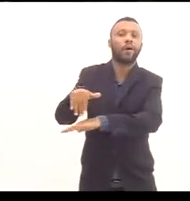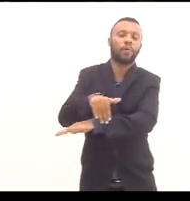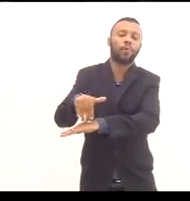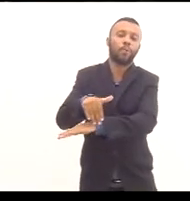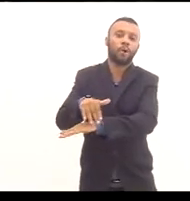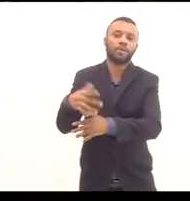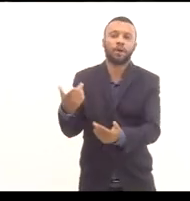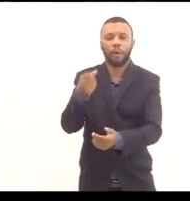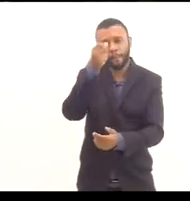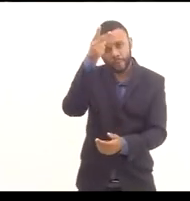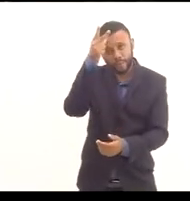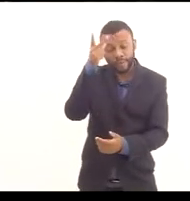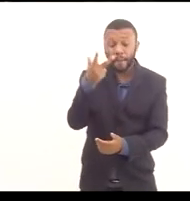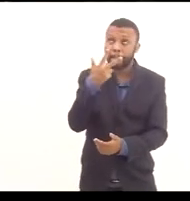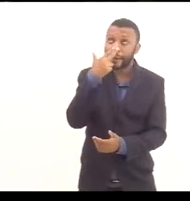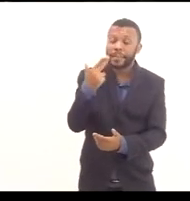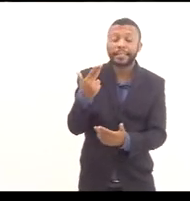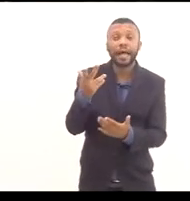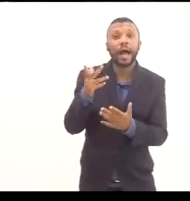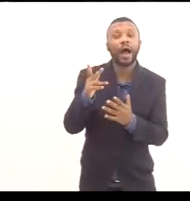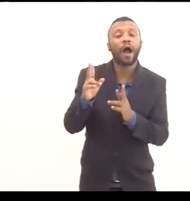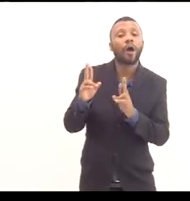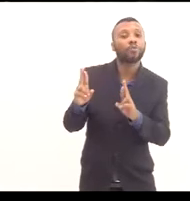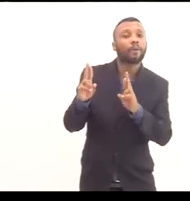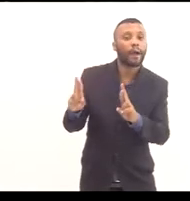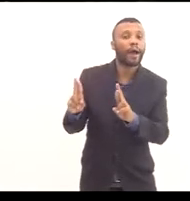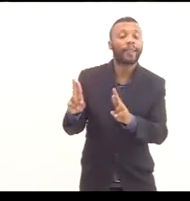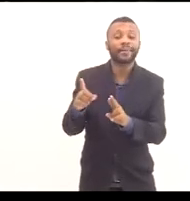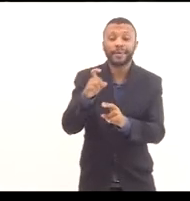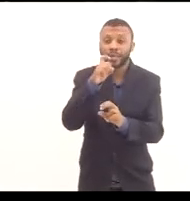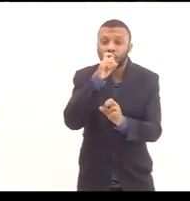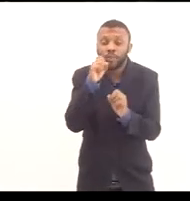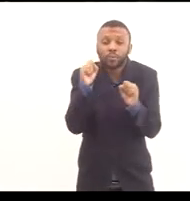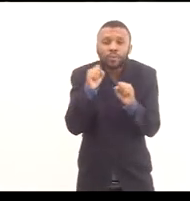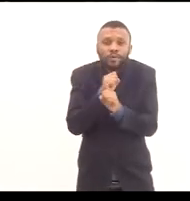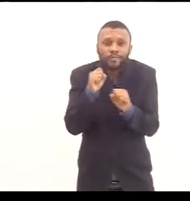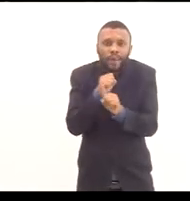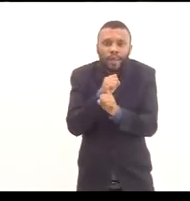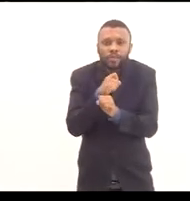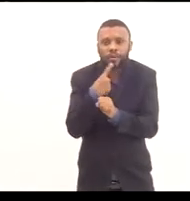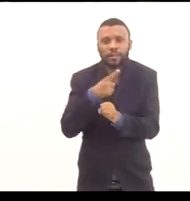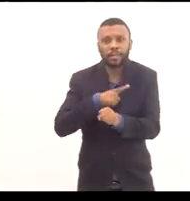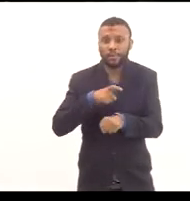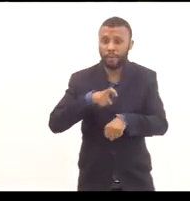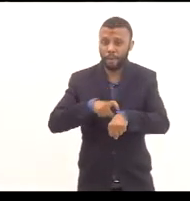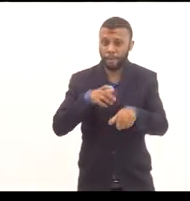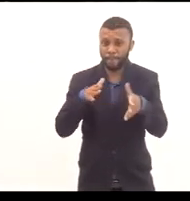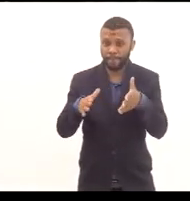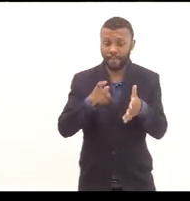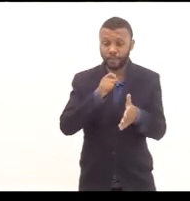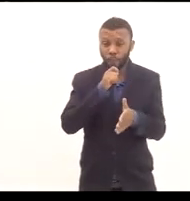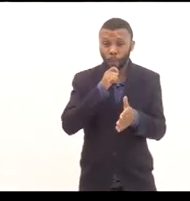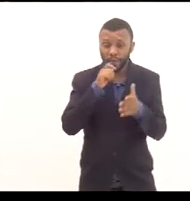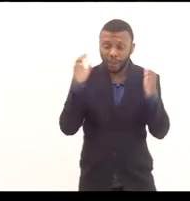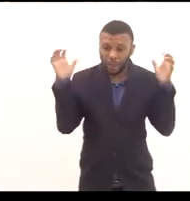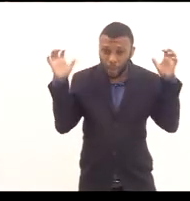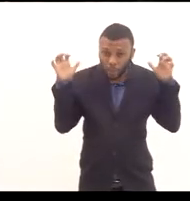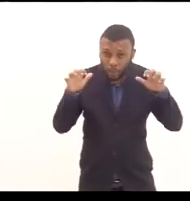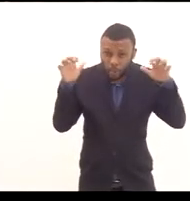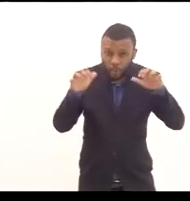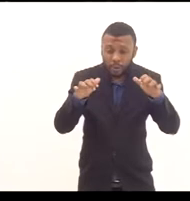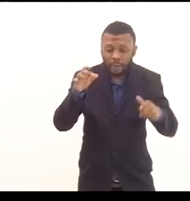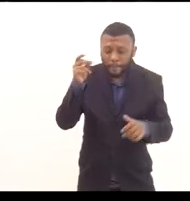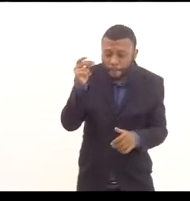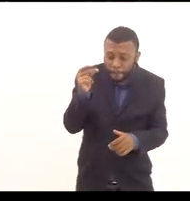que no inverno a gente vai passa por uma por uma fase sem chuvas mas se num piscar de